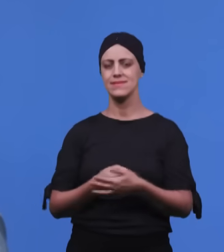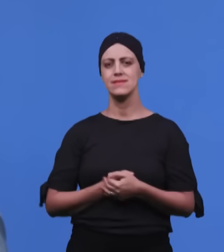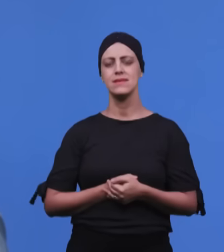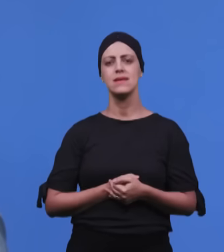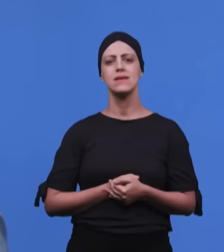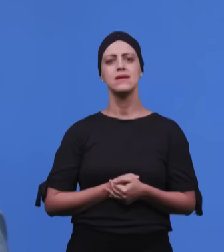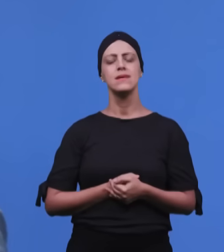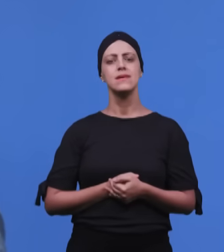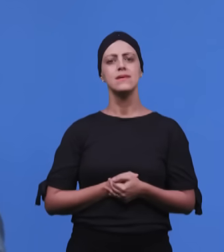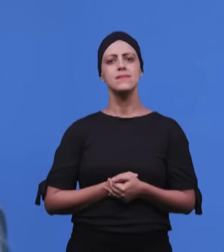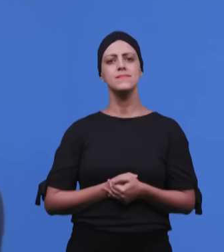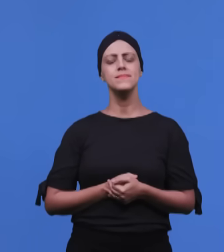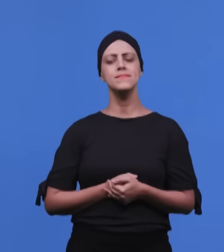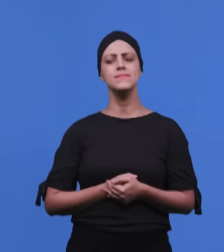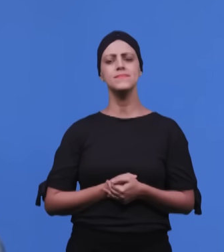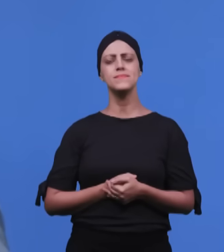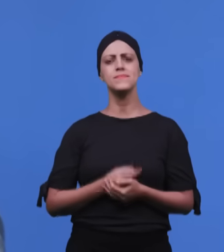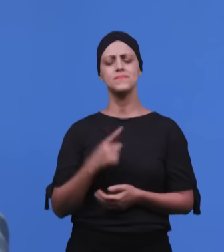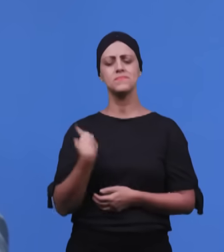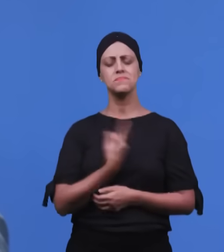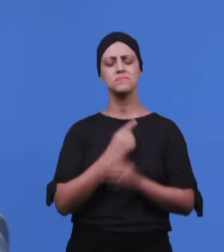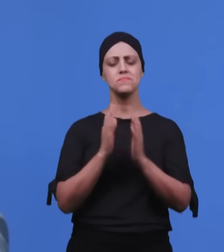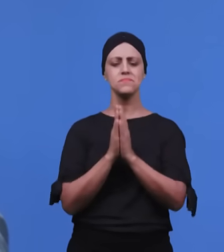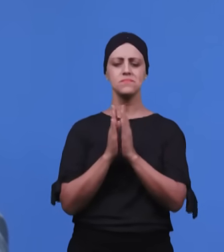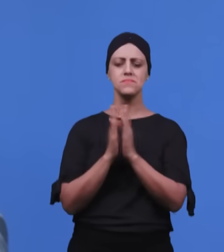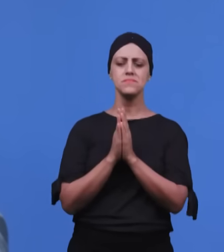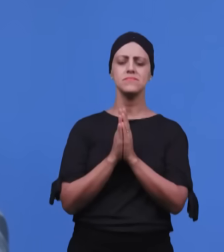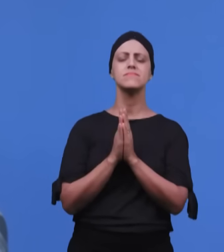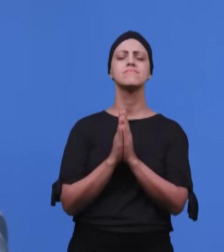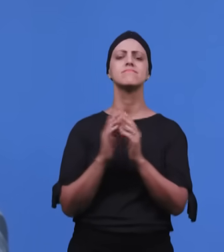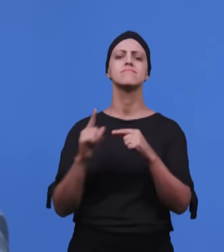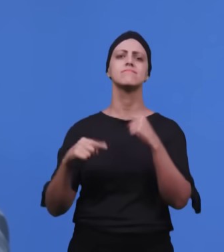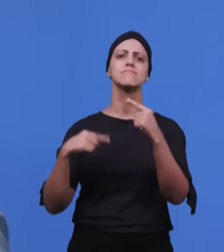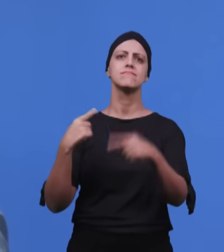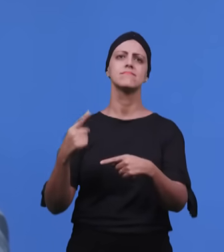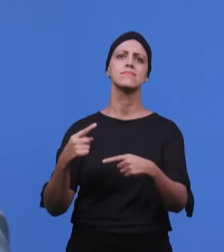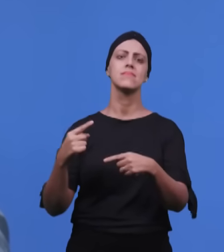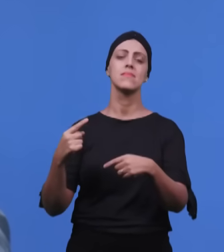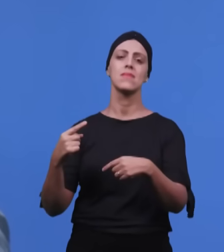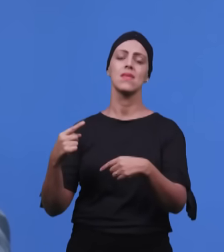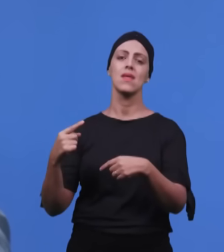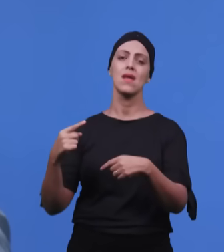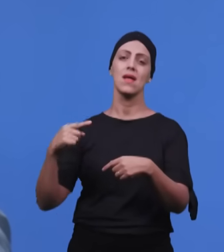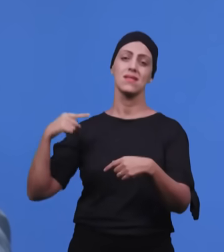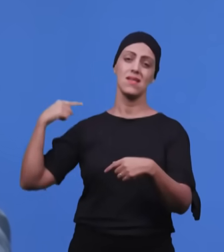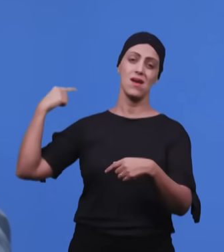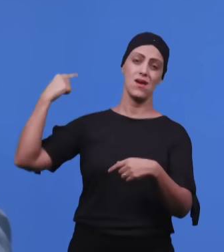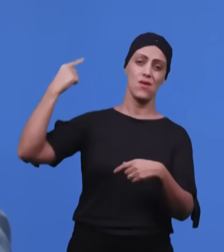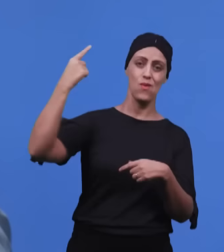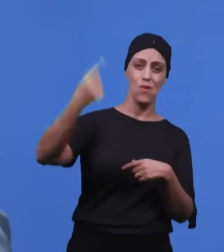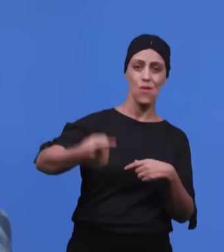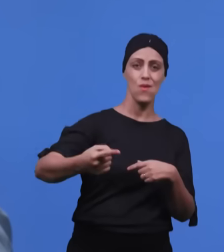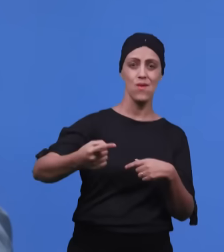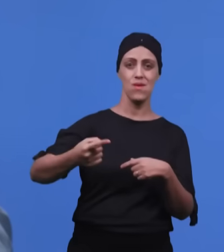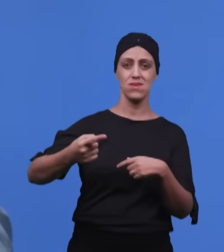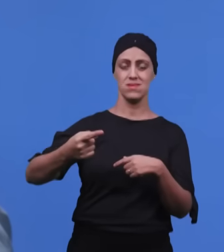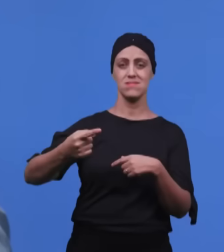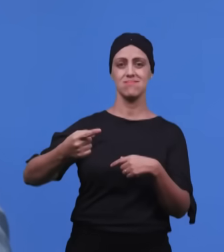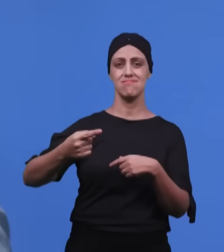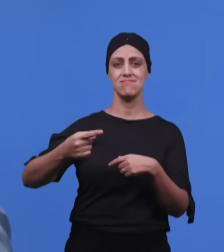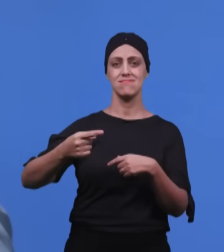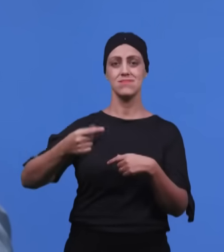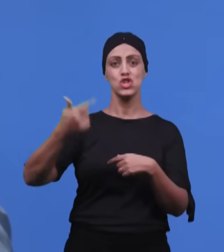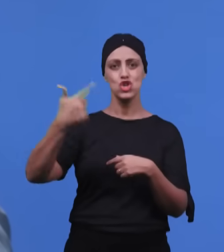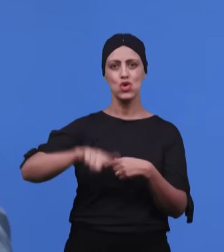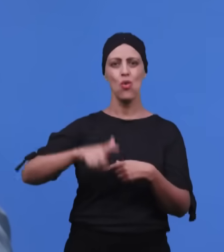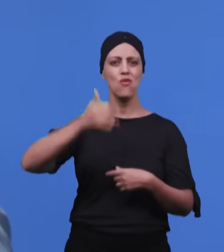ele Oramos ali Passou aí quando foi na outra na outra no